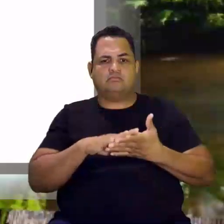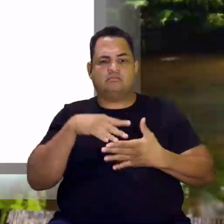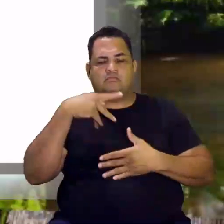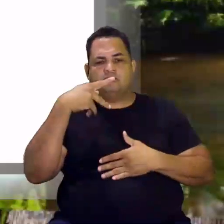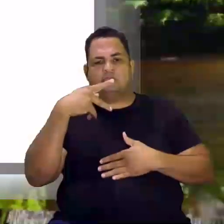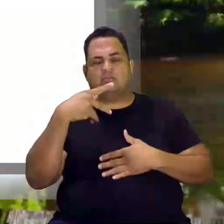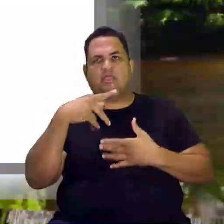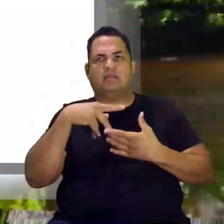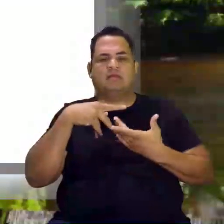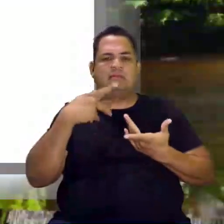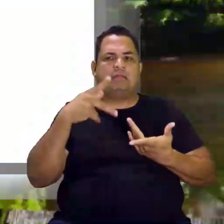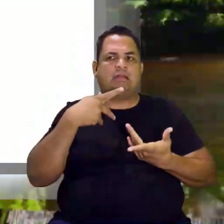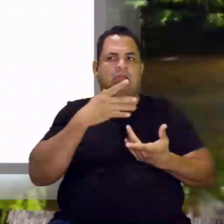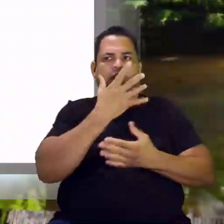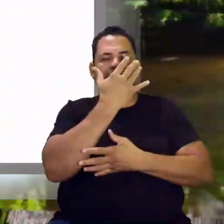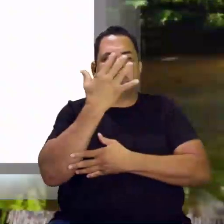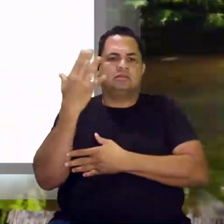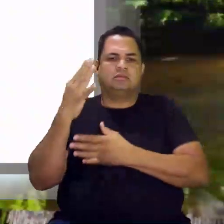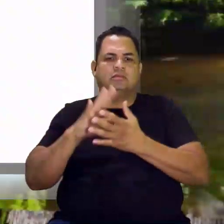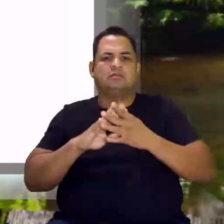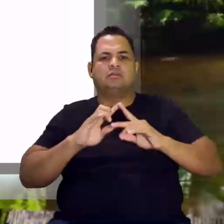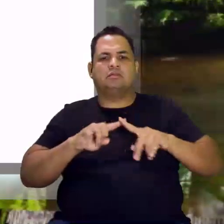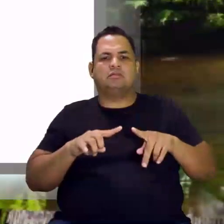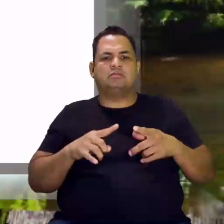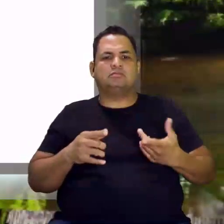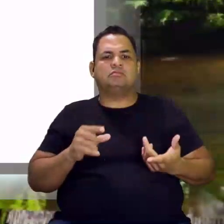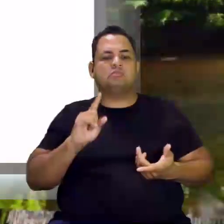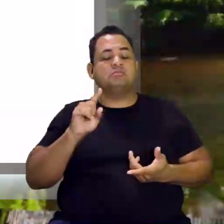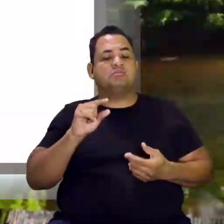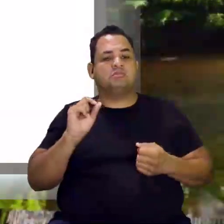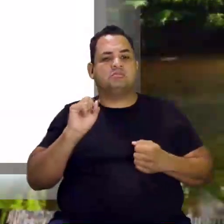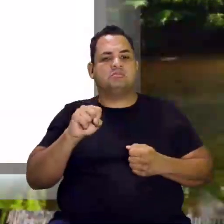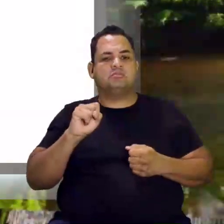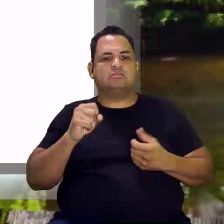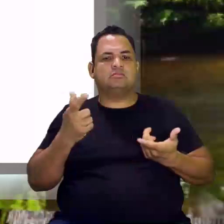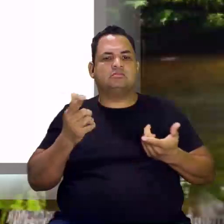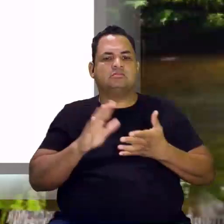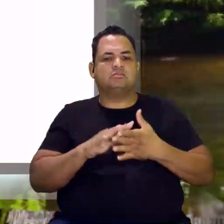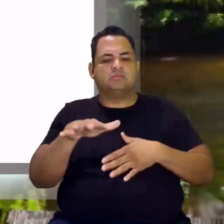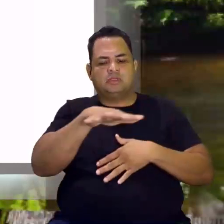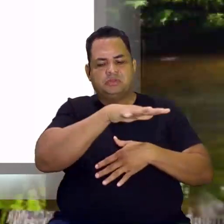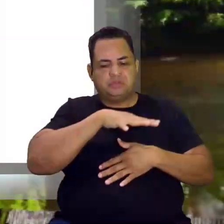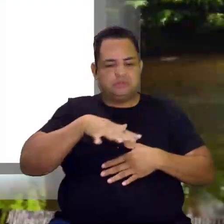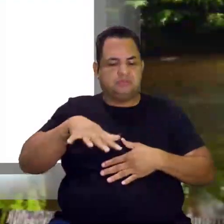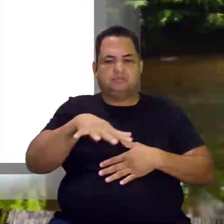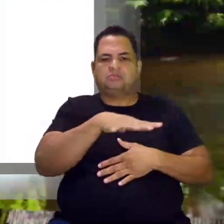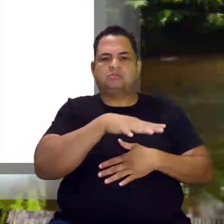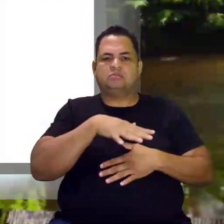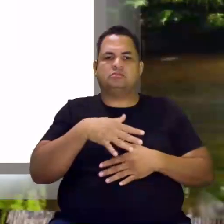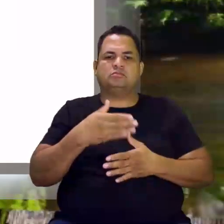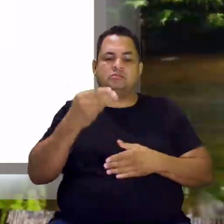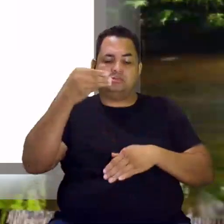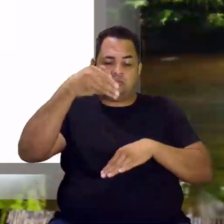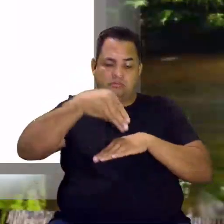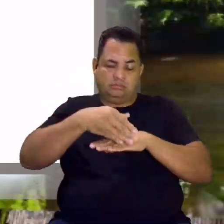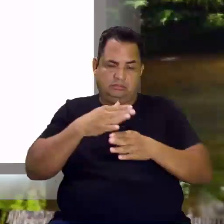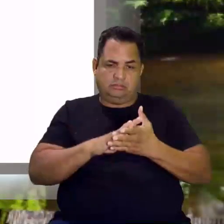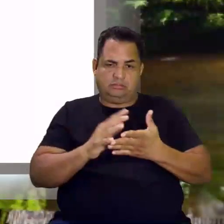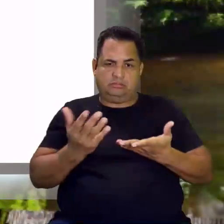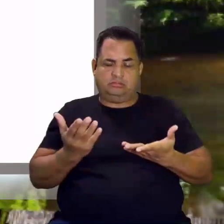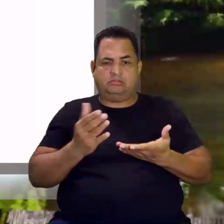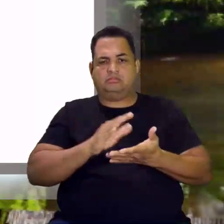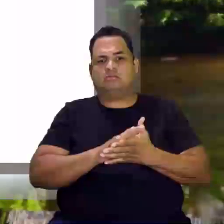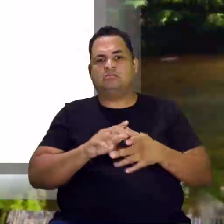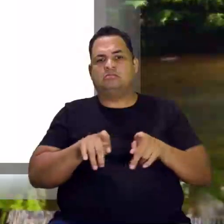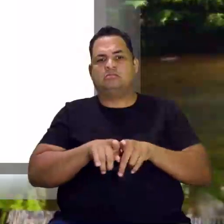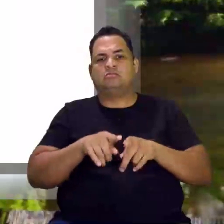questão ambiental dessa aula aqui, tudo bem? Que a gente faz parte do meio, não é? Então, quando a gente pensa no meio, a gente se